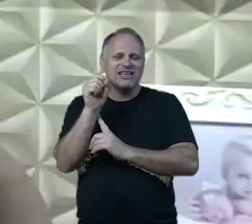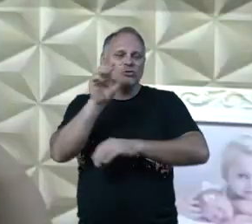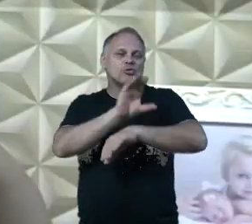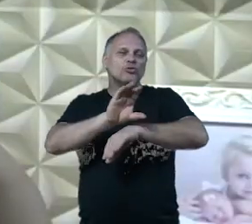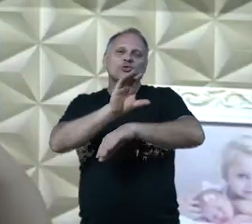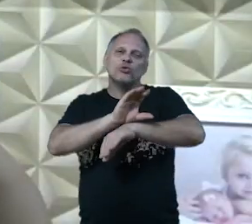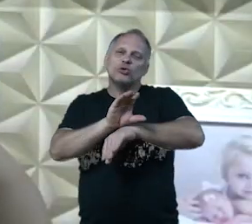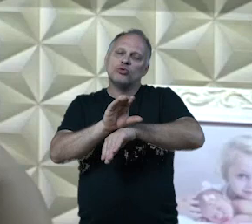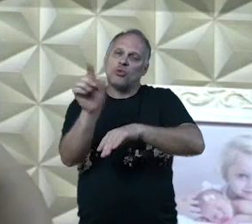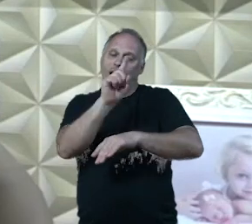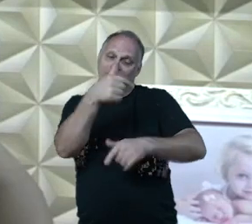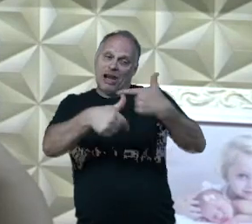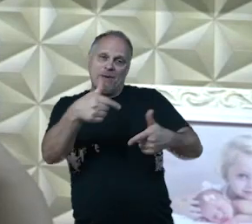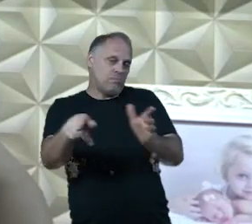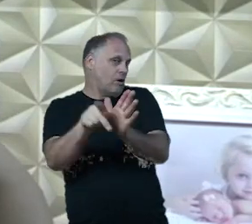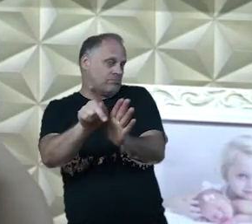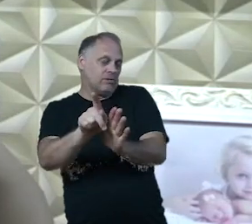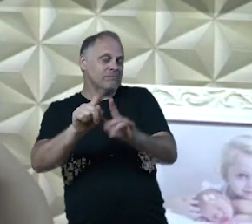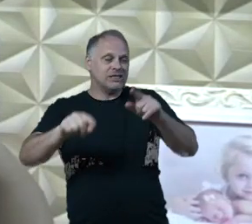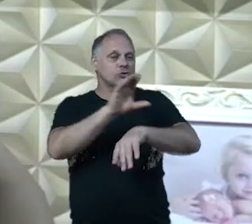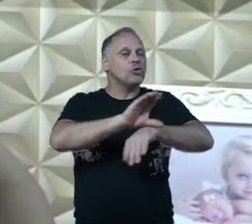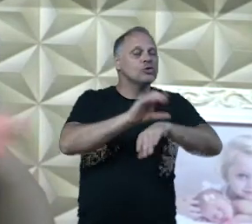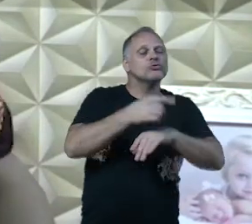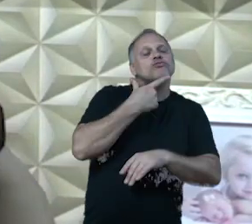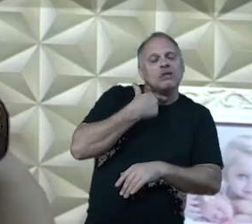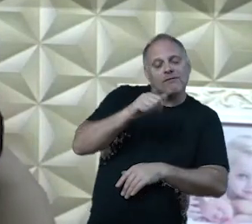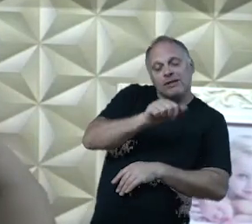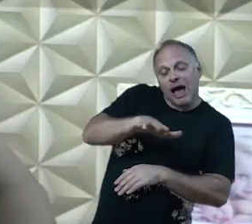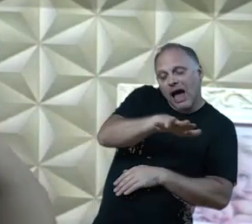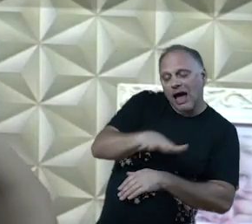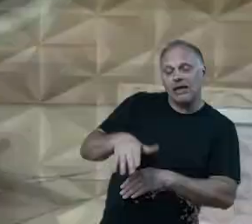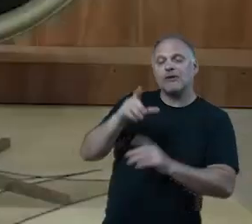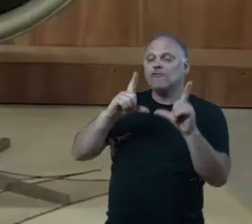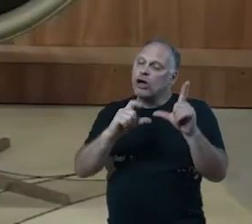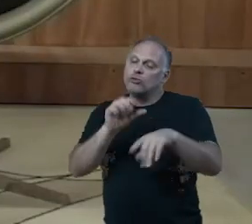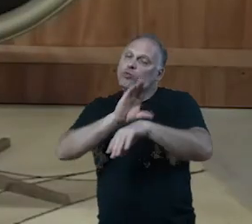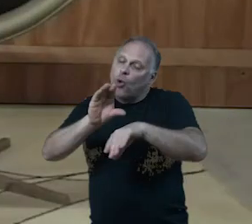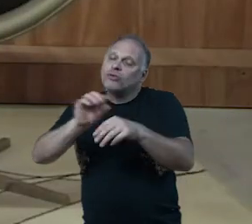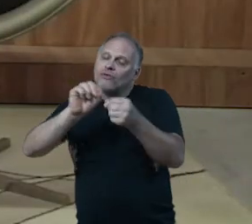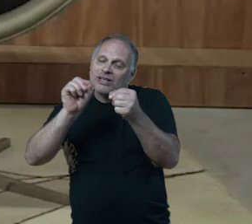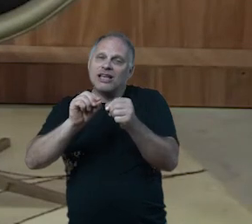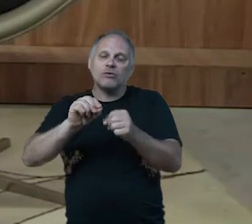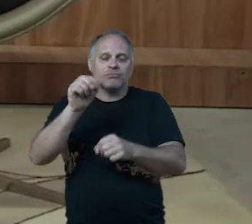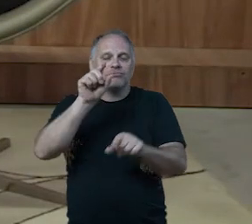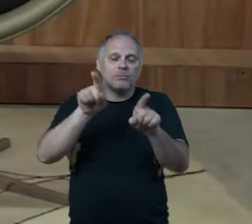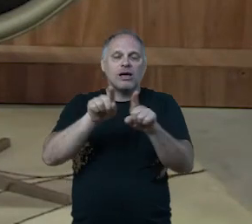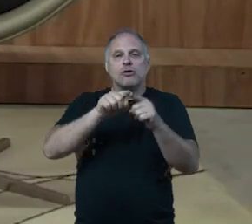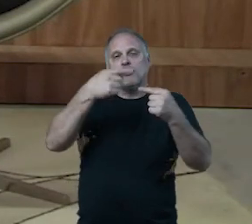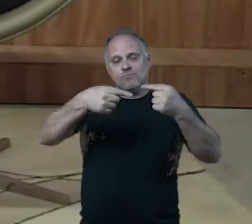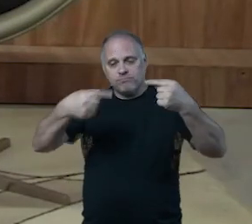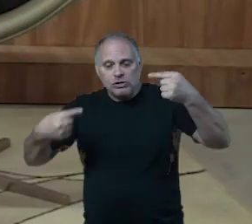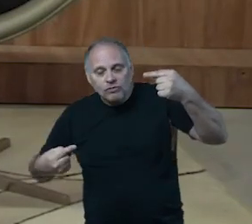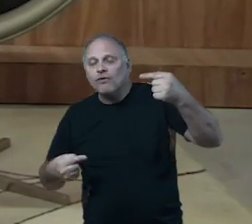nos cursos, mas daí não trabalho. Eu fiz alguns cursos, daí eu vi, sim, que eu gostava dessa área, fui fazendo. Então, tu vai acabando fazendo alguns de portfólio no